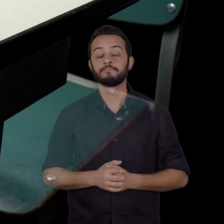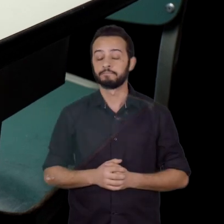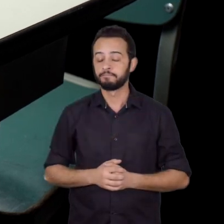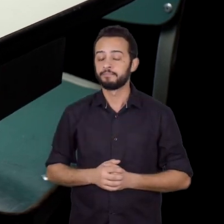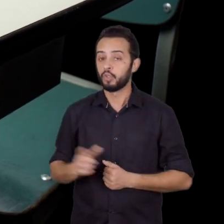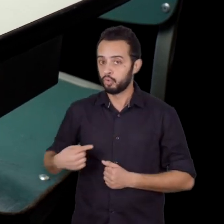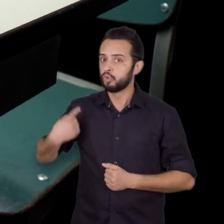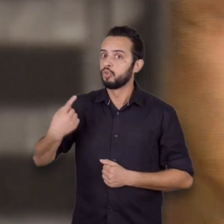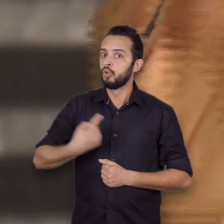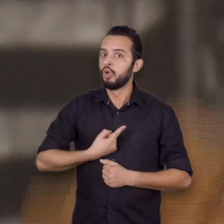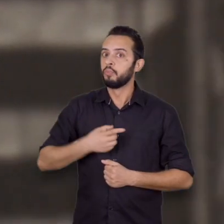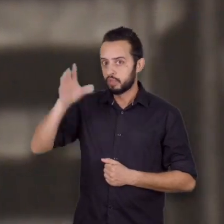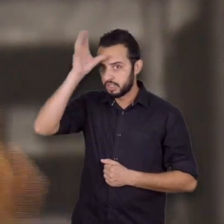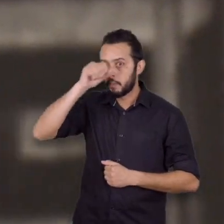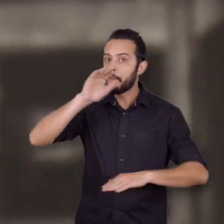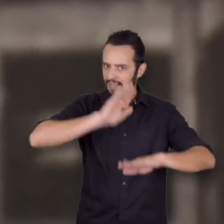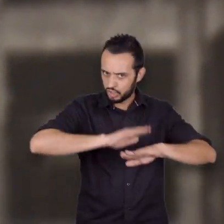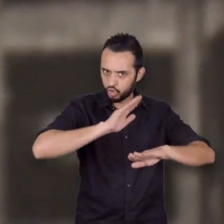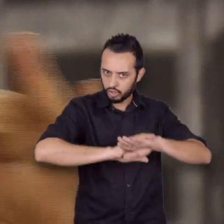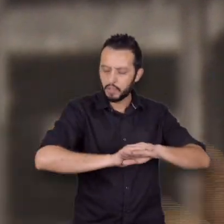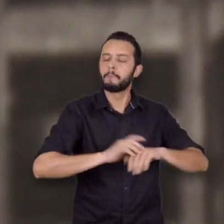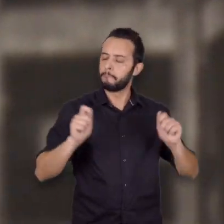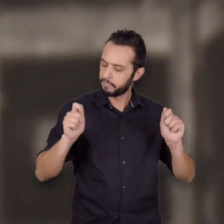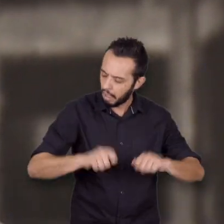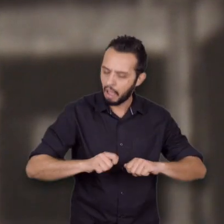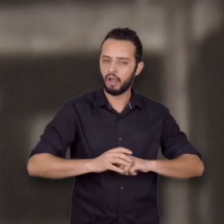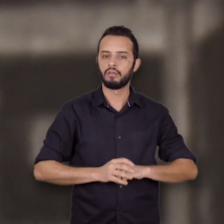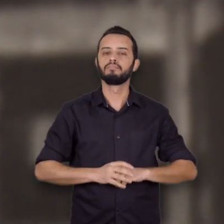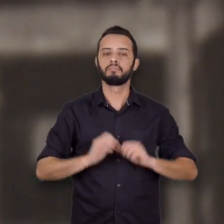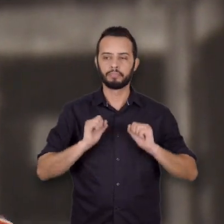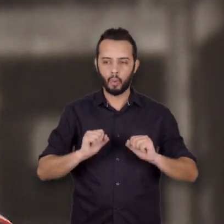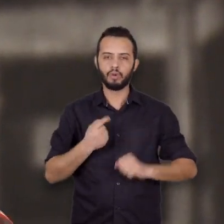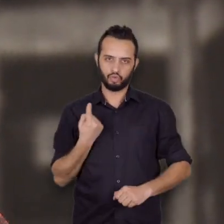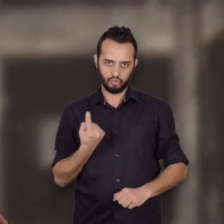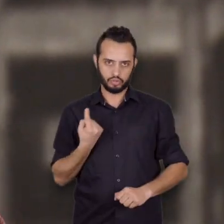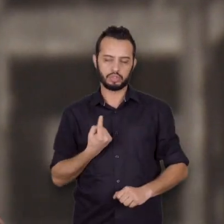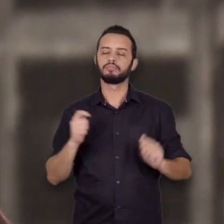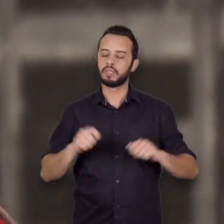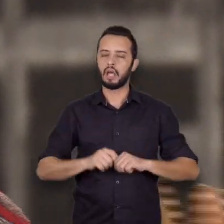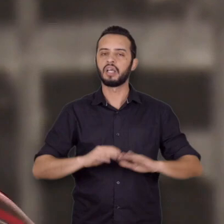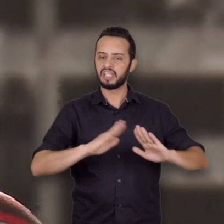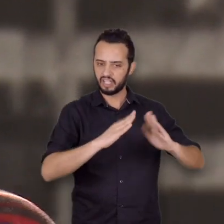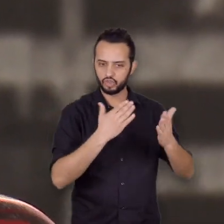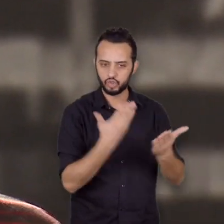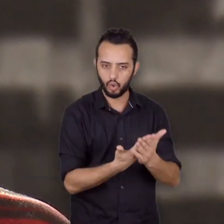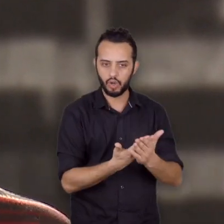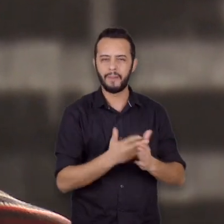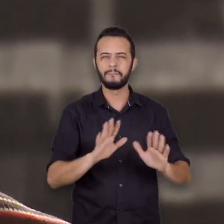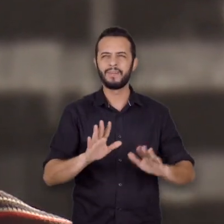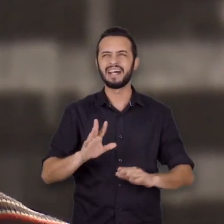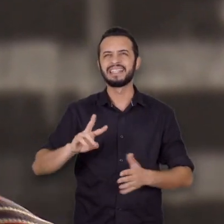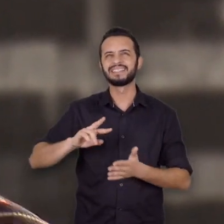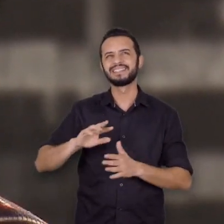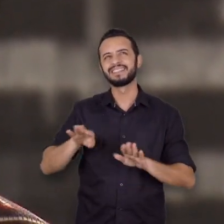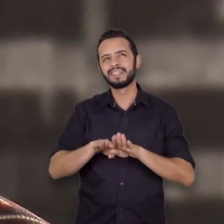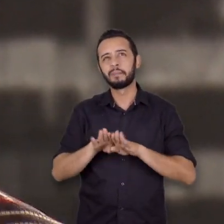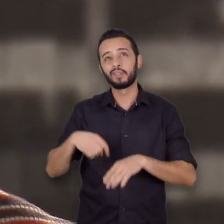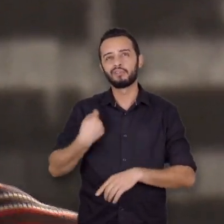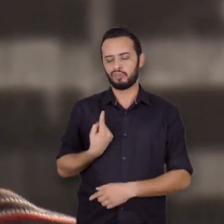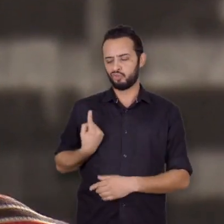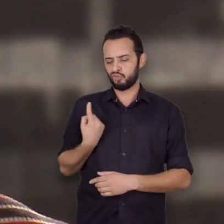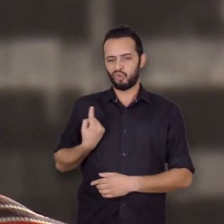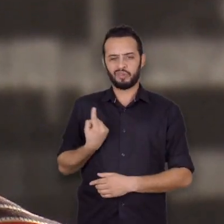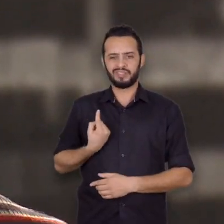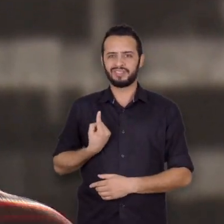A gente pode aprender sozinho? Sim, pode. Pode. E nem é a escola. Mas a gente vai ficar burro,